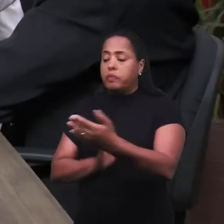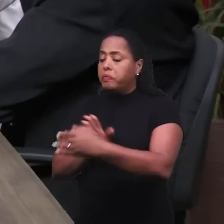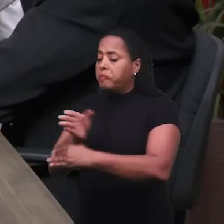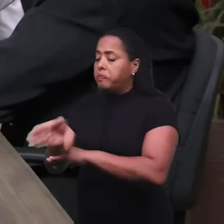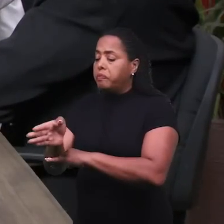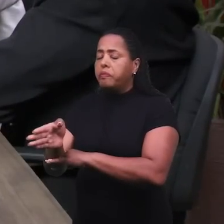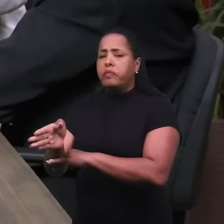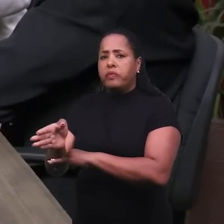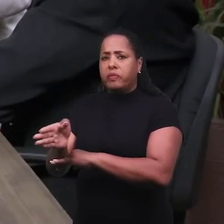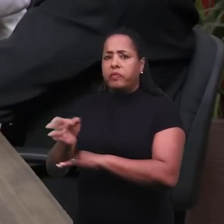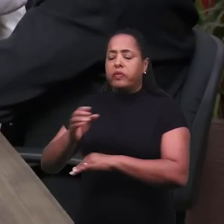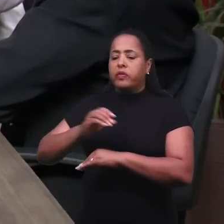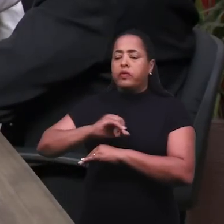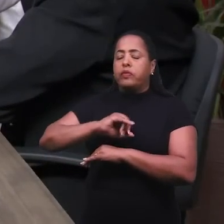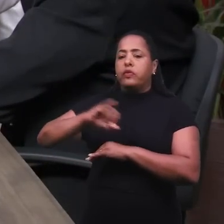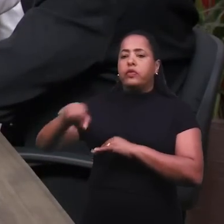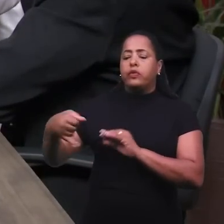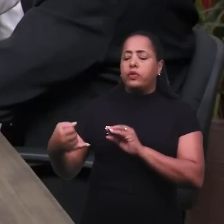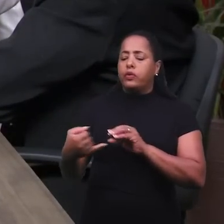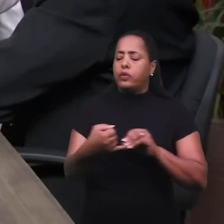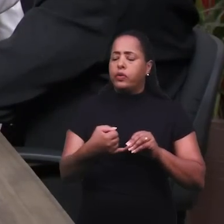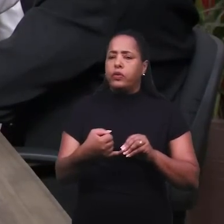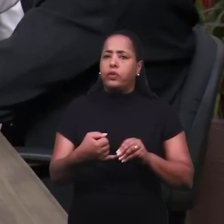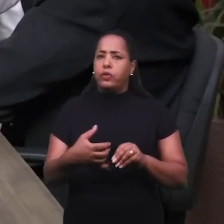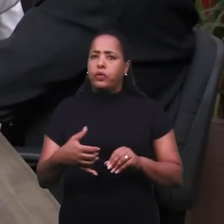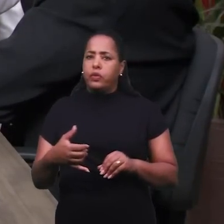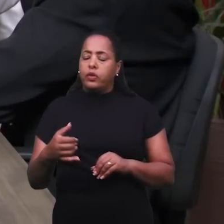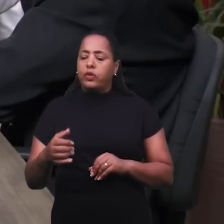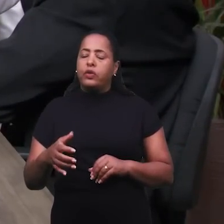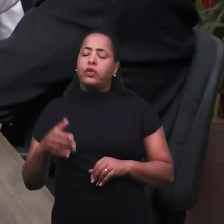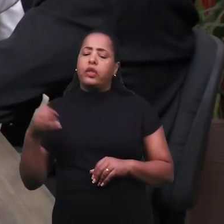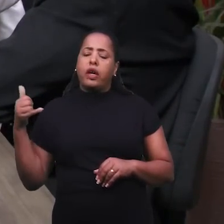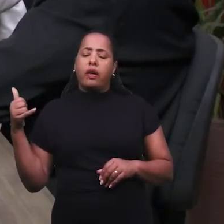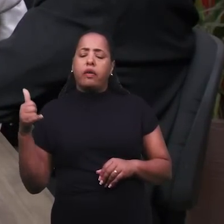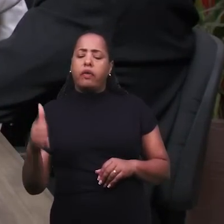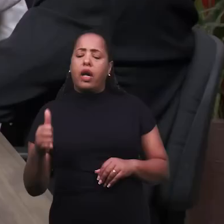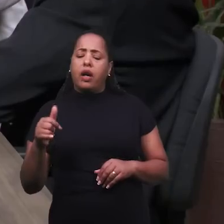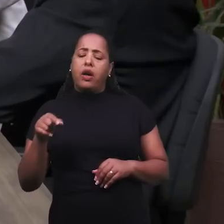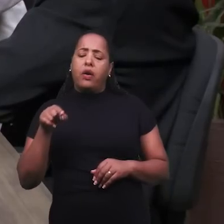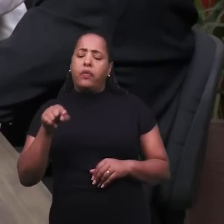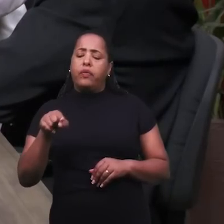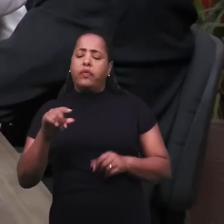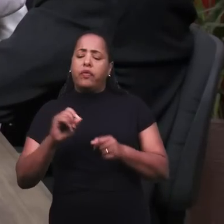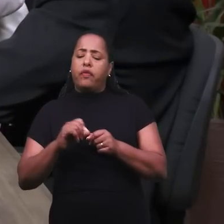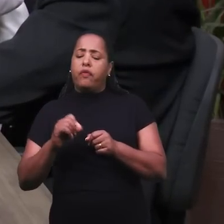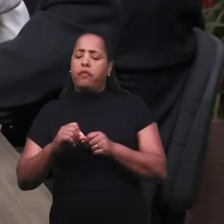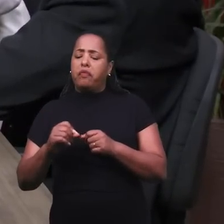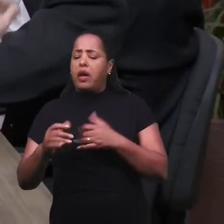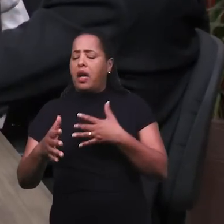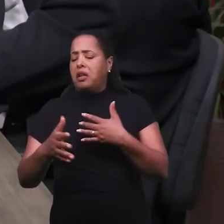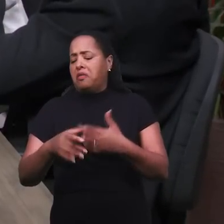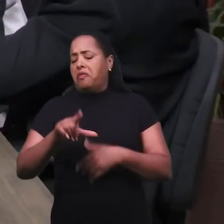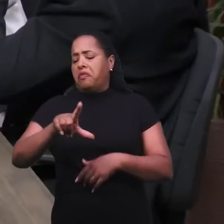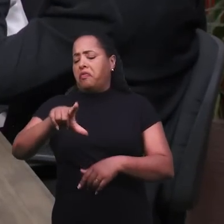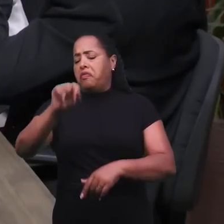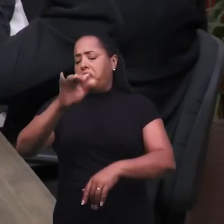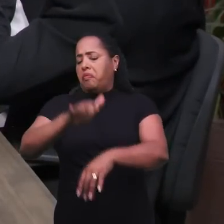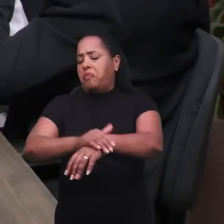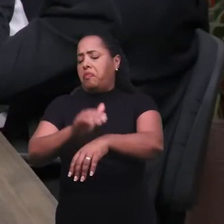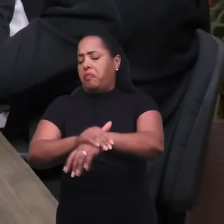entram, Josué diz aquela célebre frase, né? Vocês fazem o que vocês quiserem, mas eu e a minha